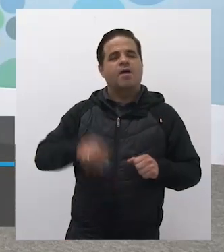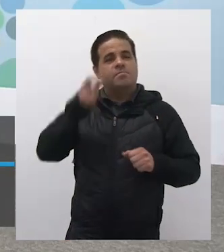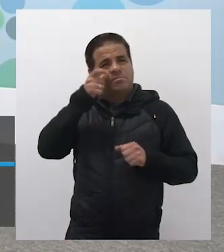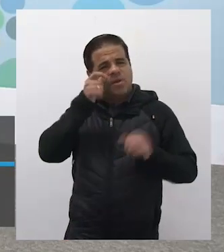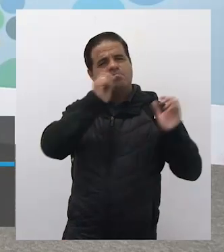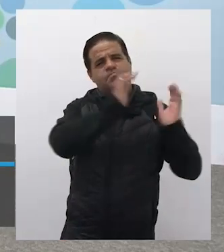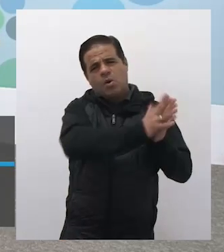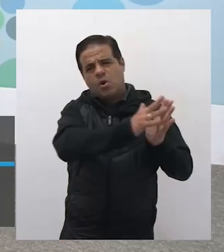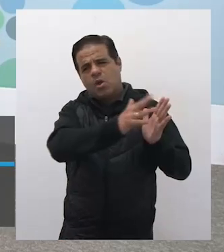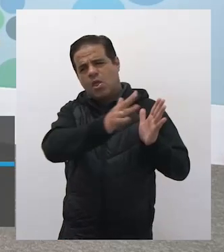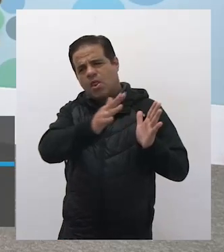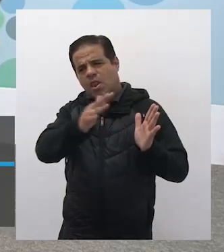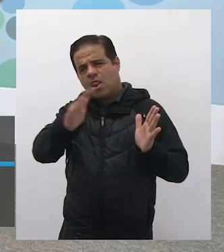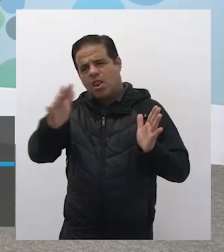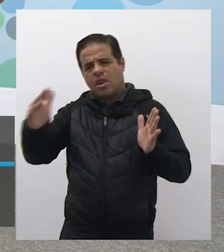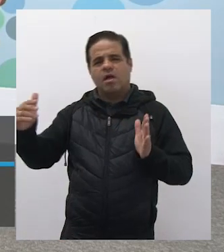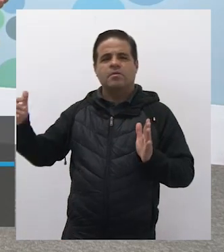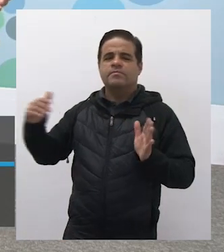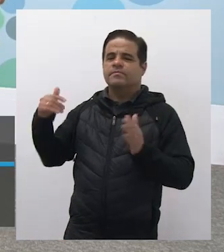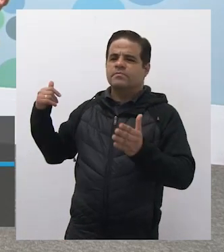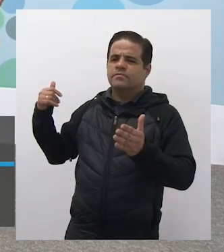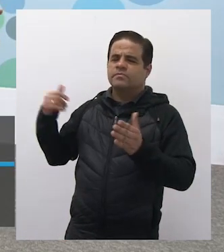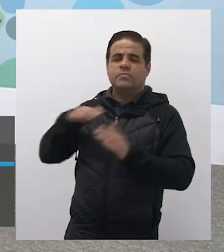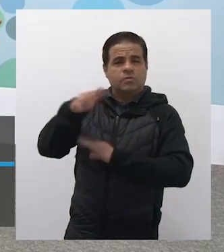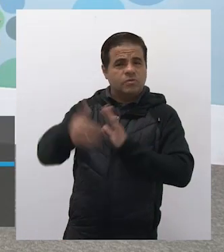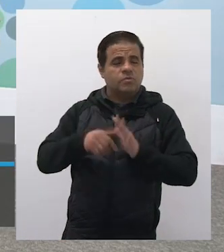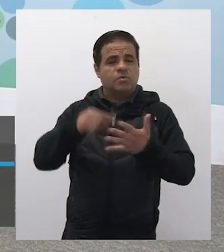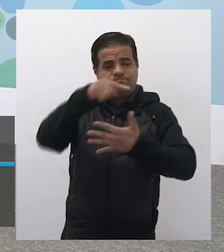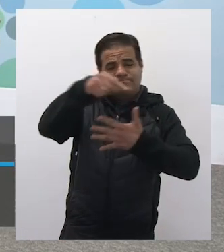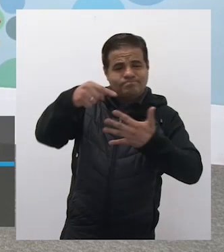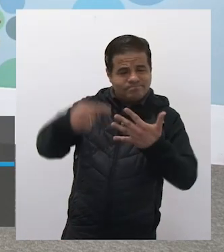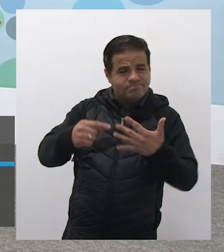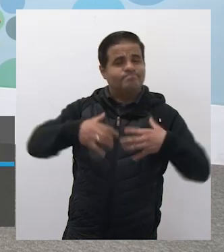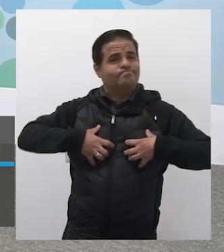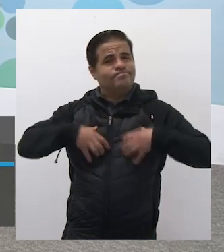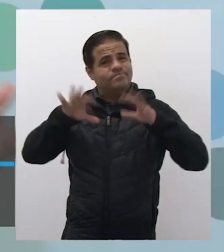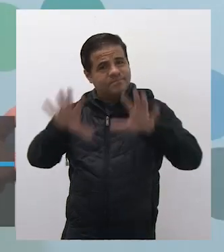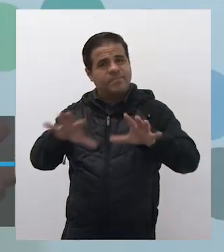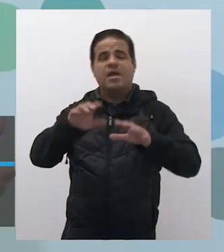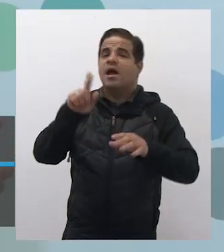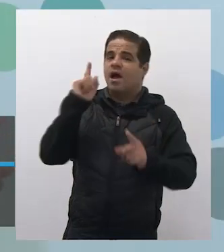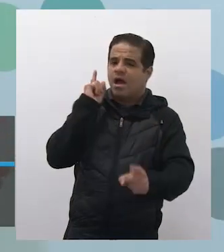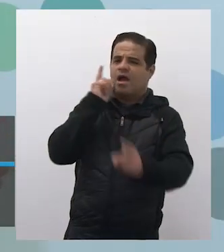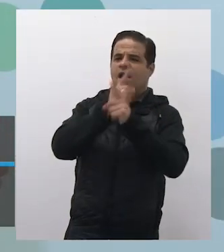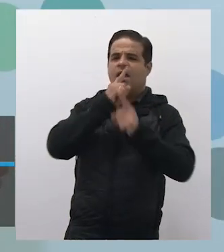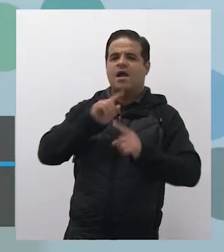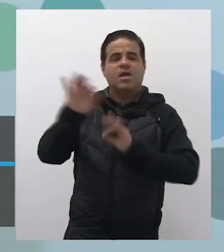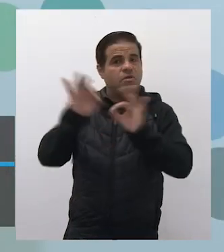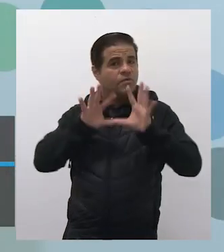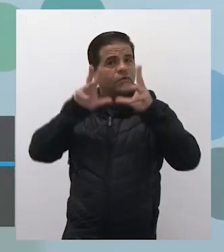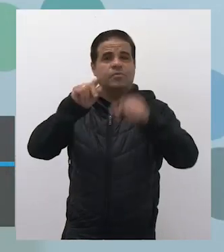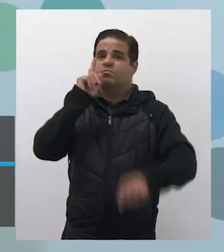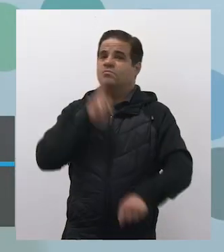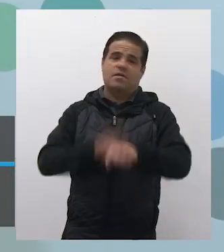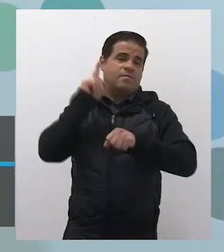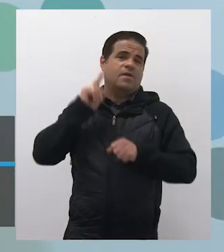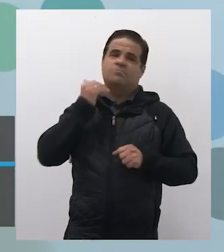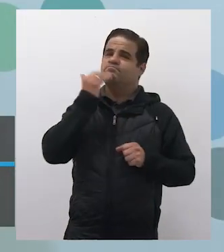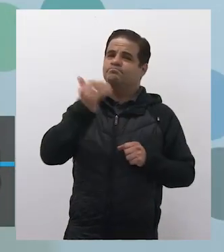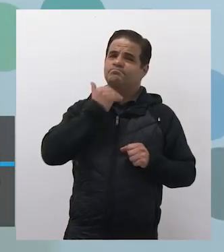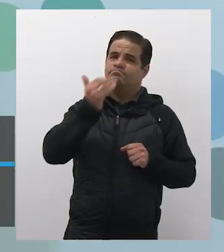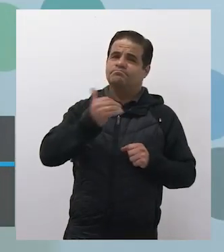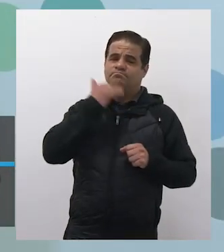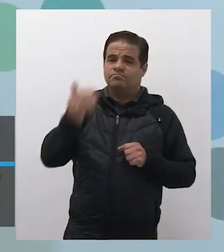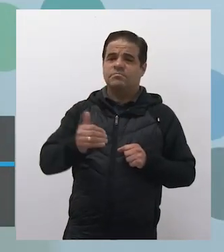essas coisas, essa coisa, todos esses sintomas, e aí você acha que tem que resolver tudo de uma vez, e é impossível, né? Uhum.